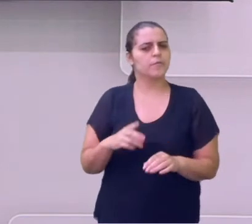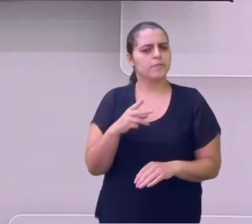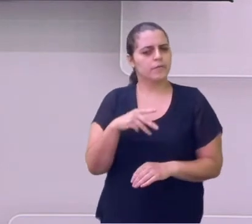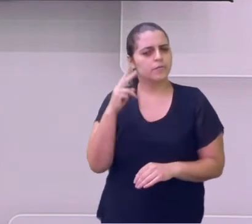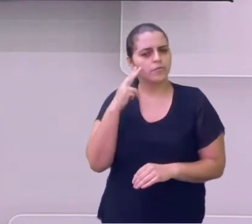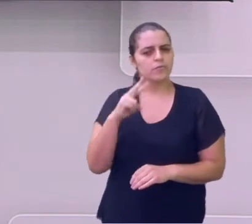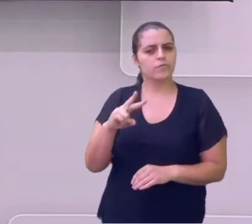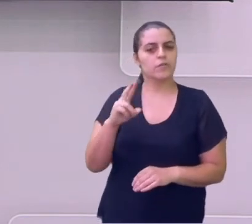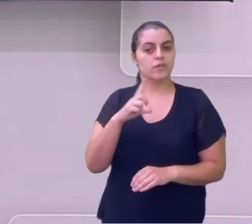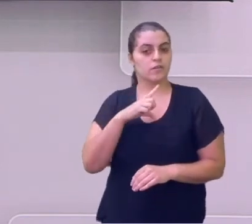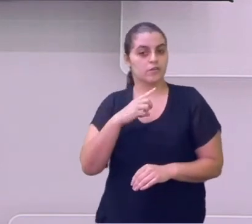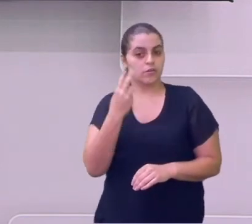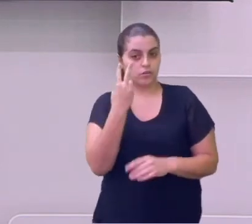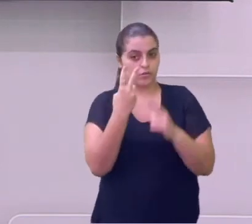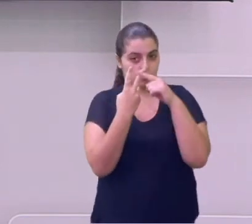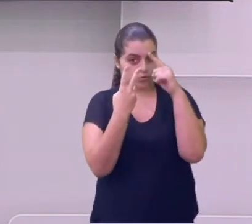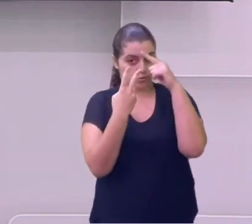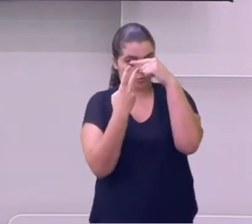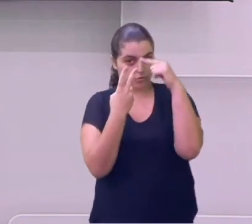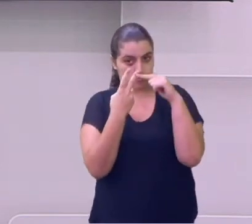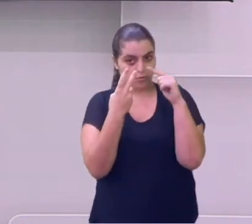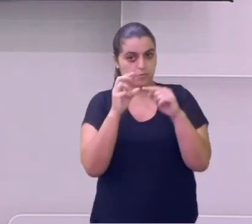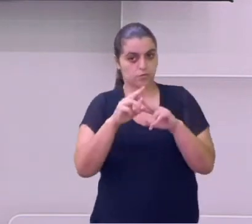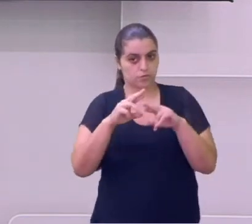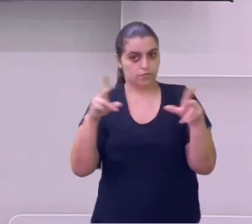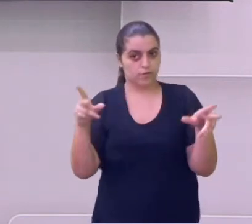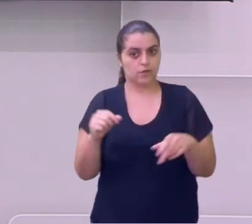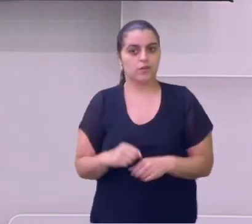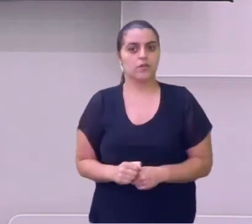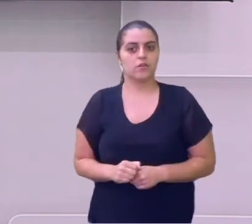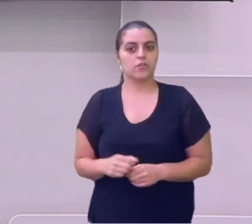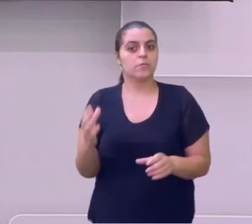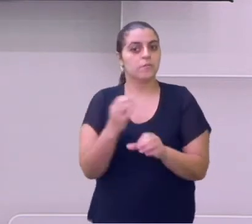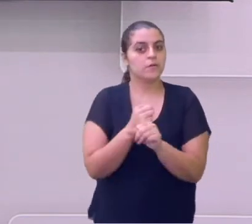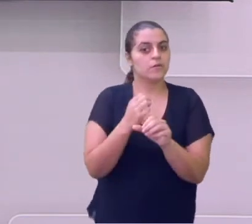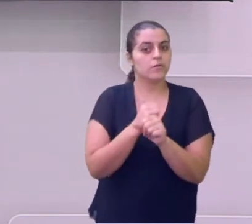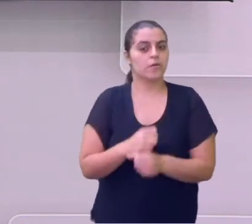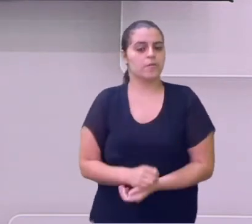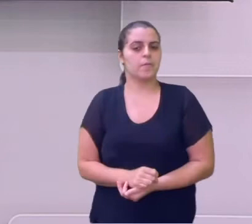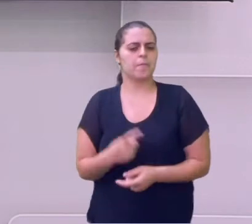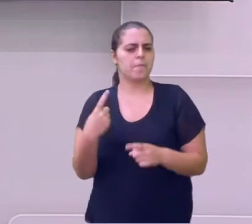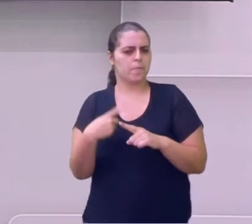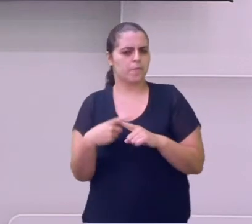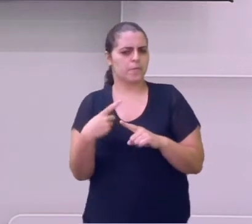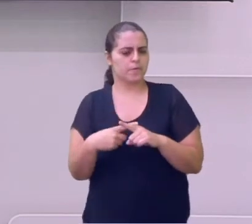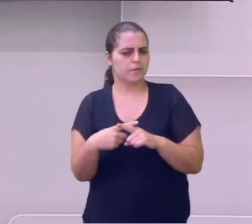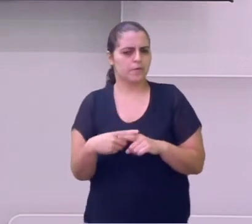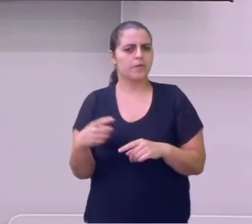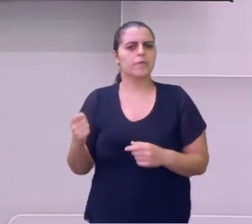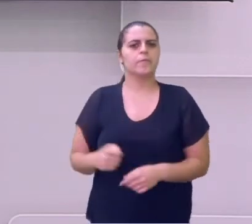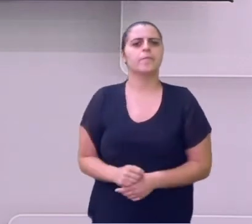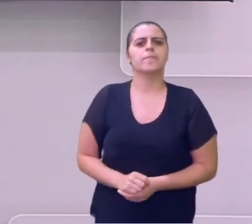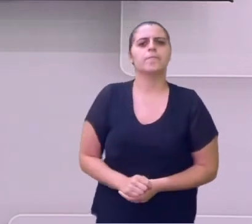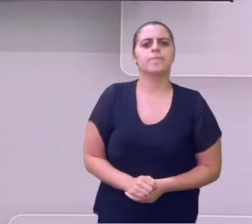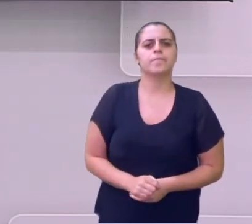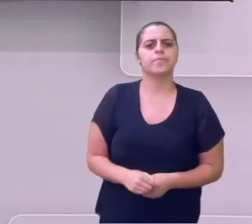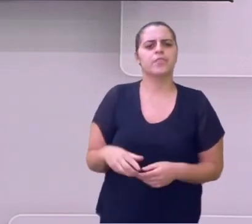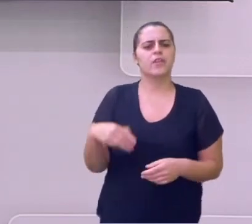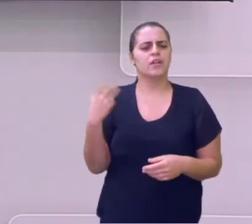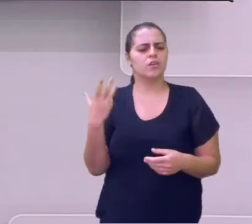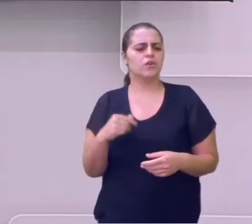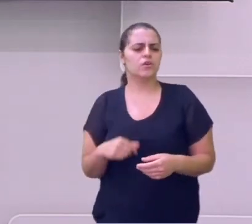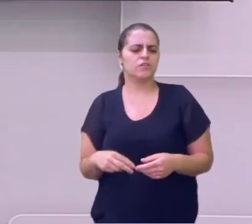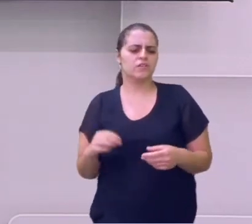ver, não foi? Tem duas formas de montarmos a operação. Por quê? Porque na situação problema, a